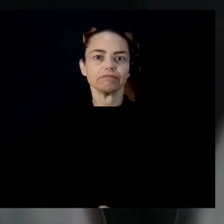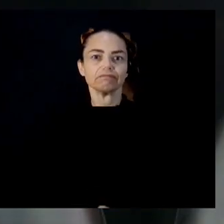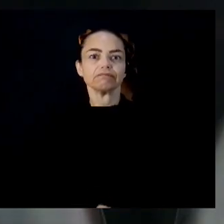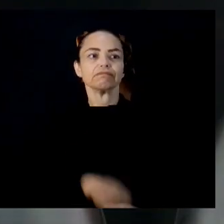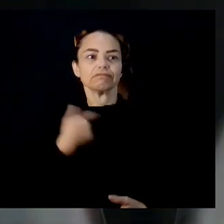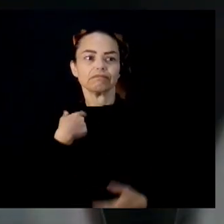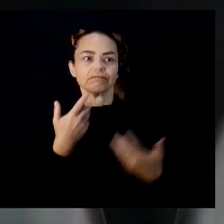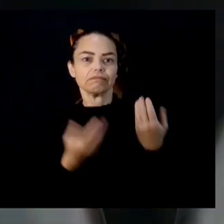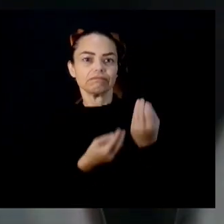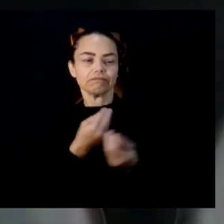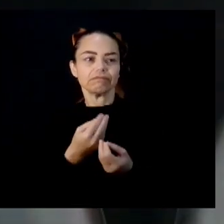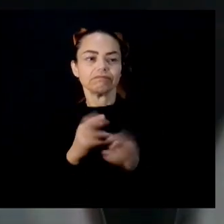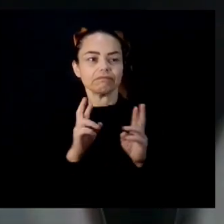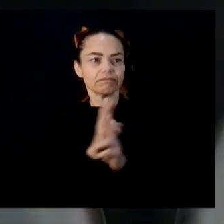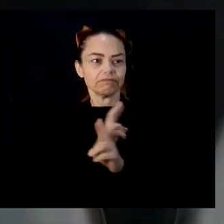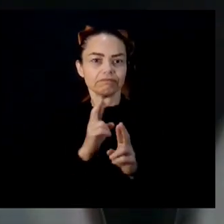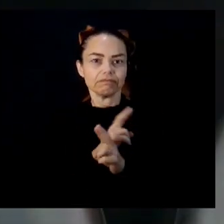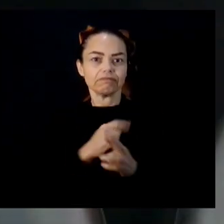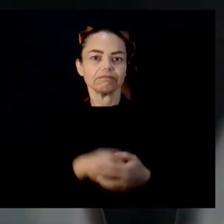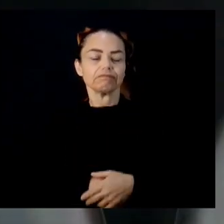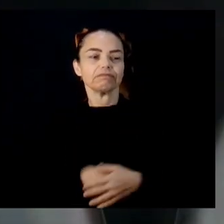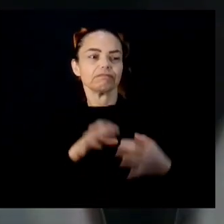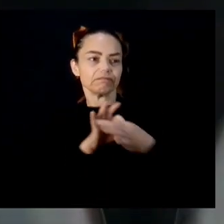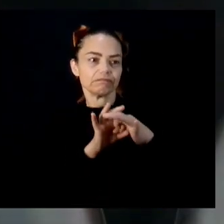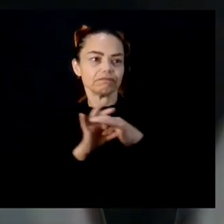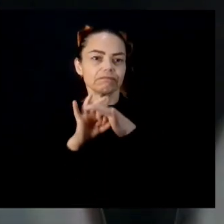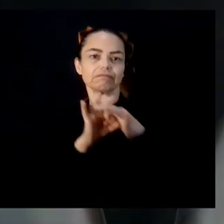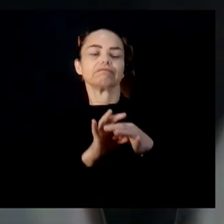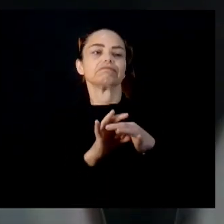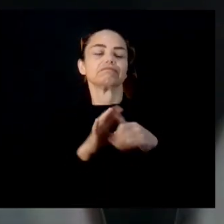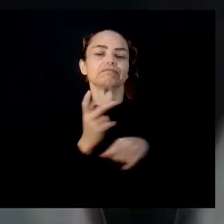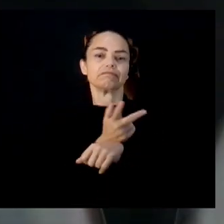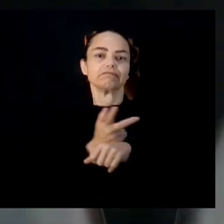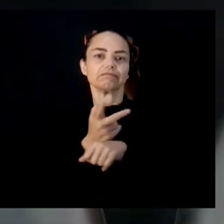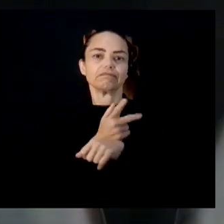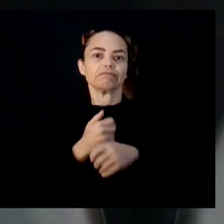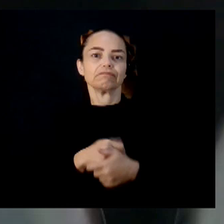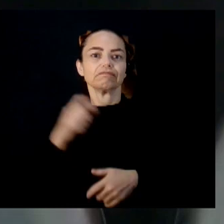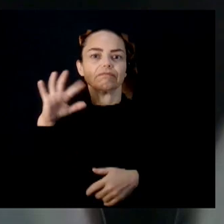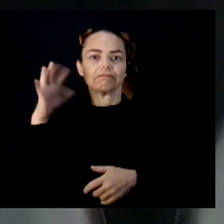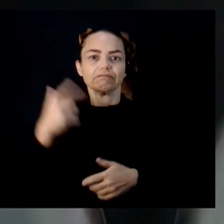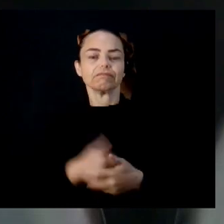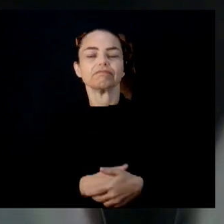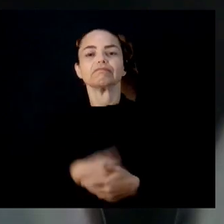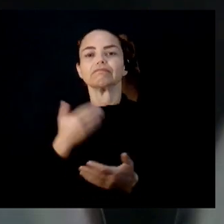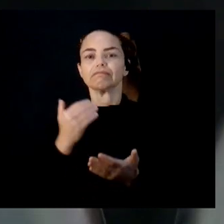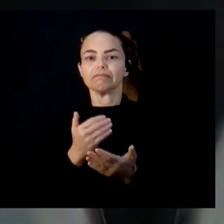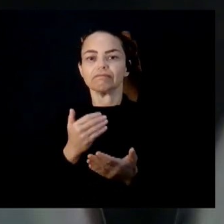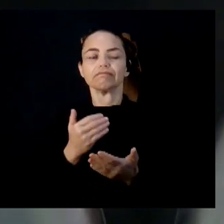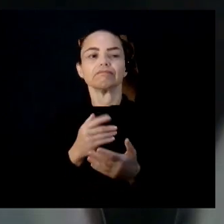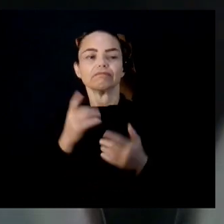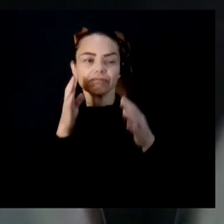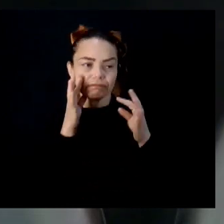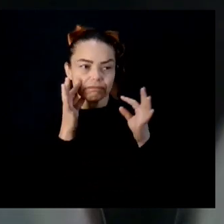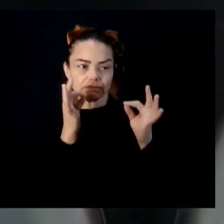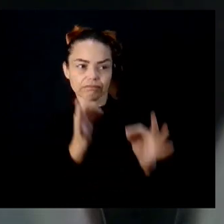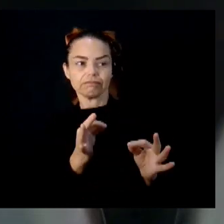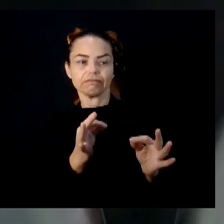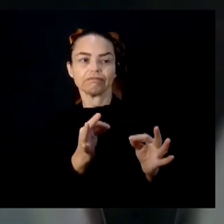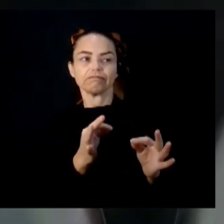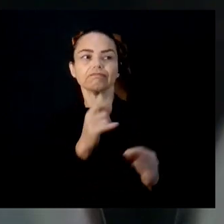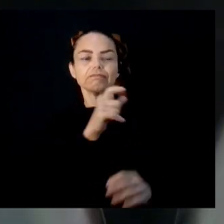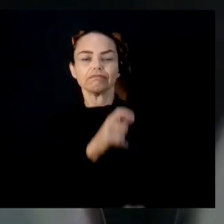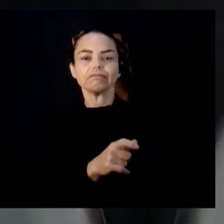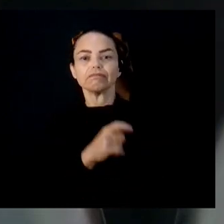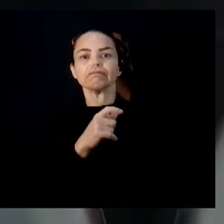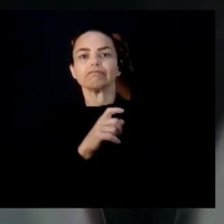essa relação, essa conexão que a gente busca, ela começa a acontecer quando eu começo a prestar atenção no meu parceiro. Sim. E